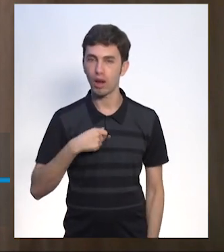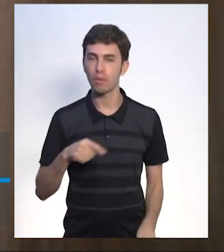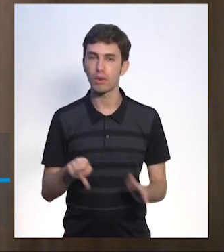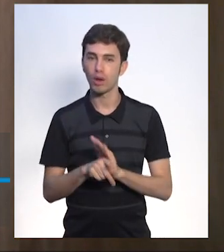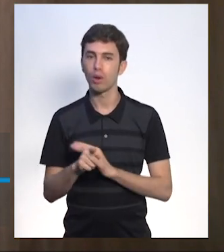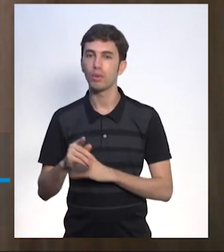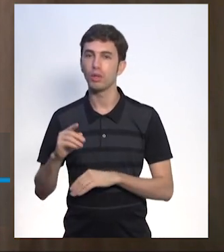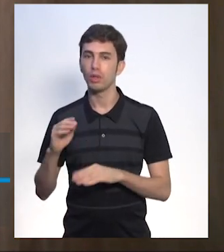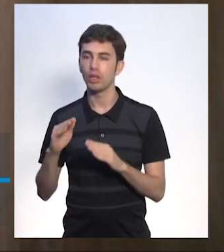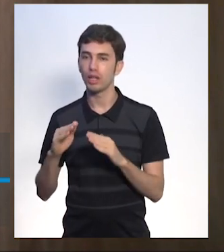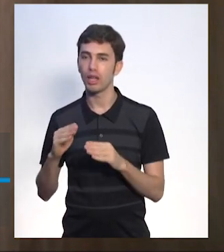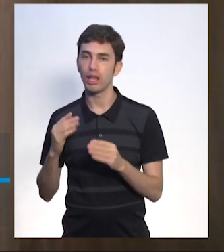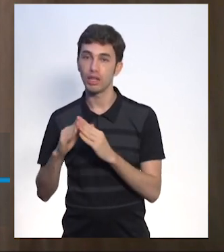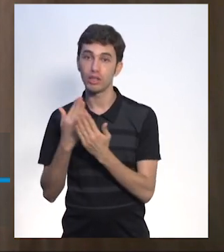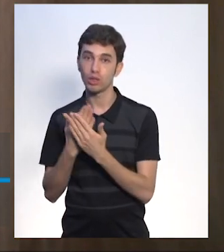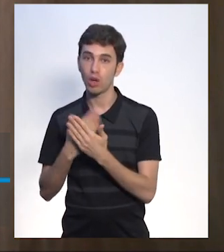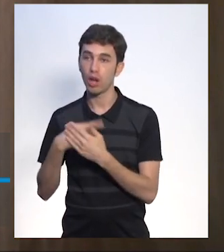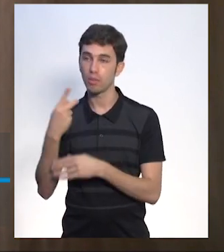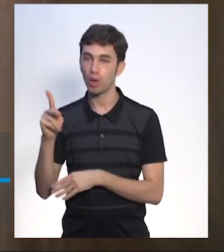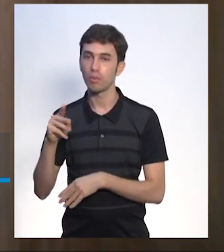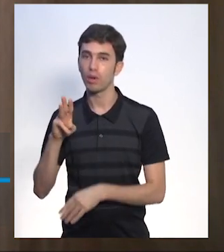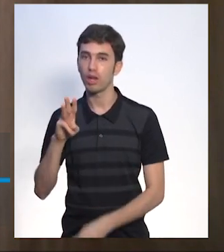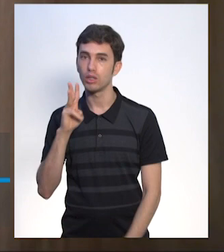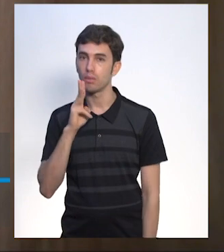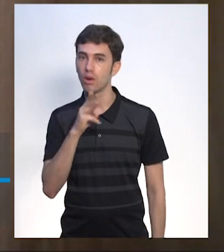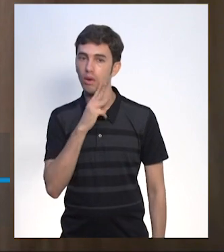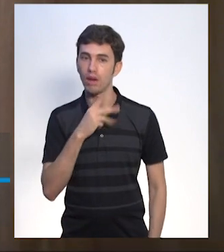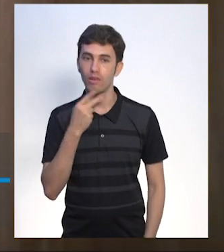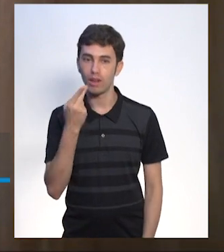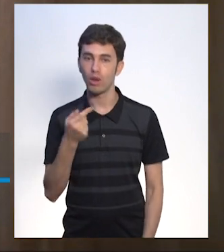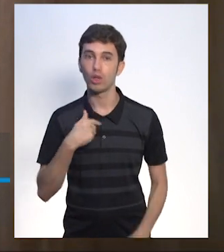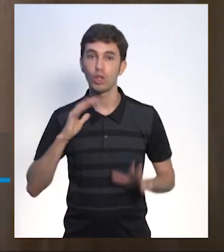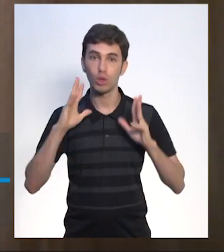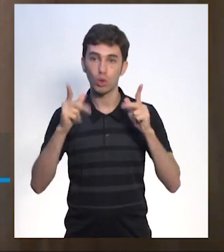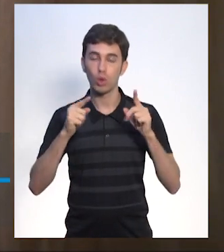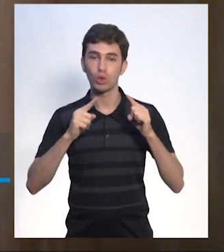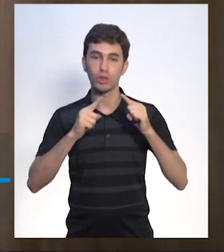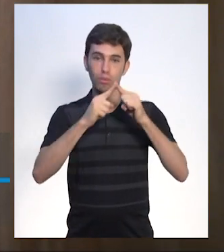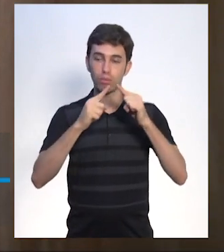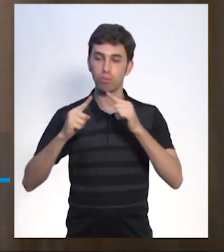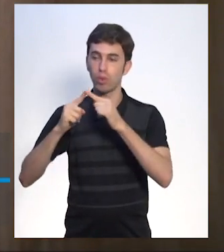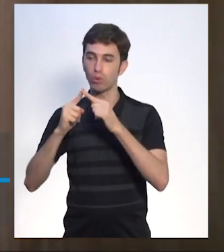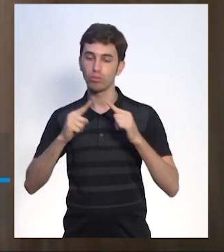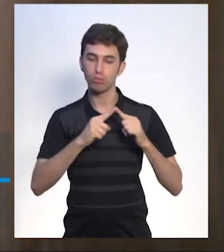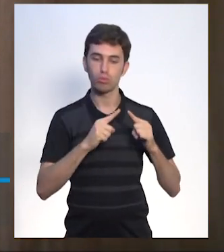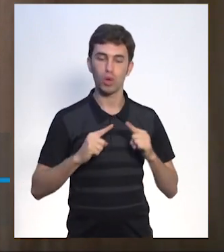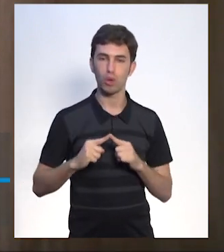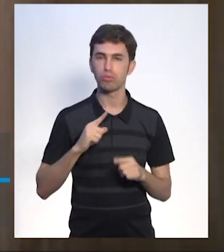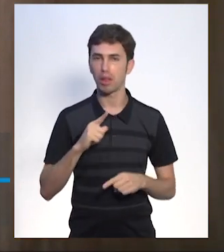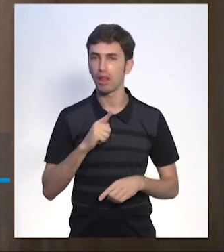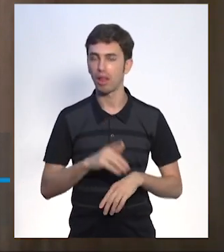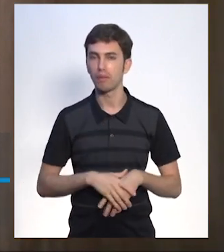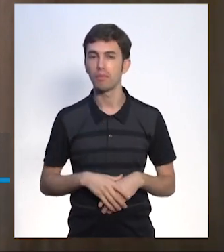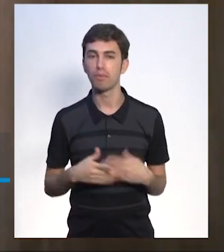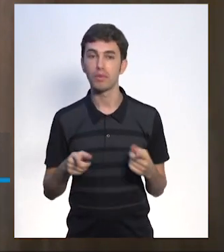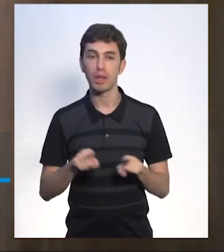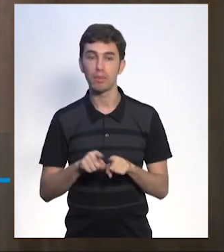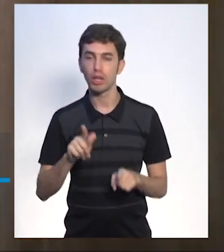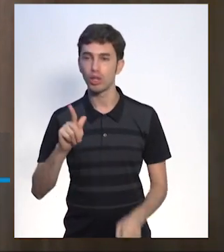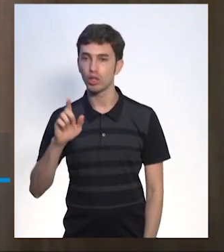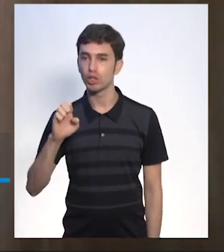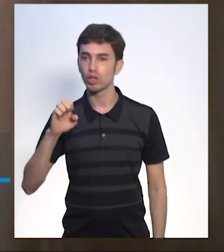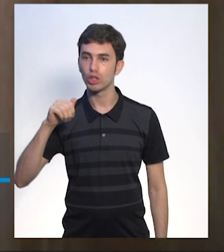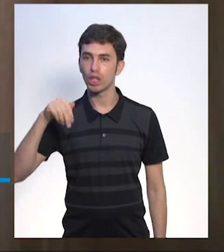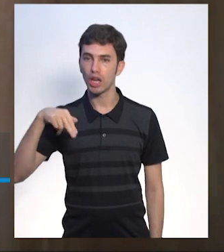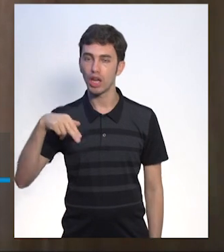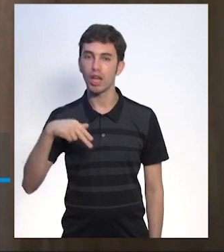Odila Bento Mirarque, lá de Mauá, ela disse que todas têm pontas. O aluno Jean,